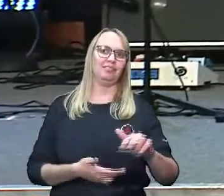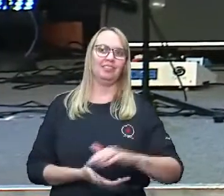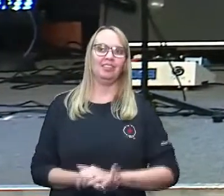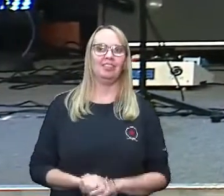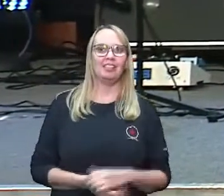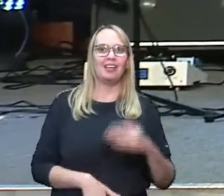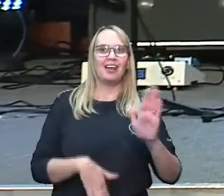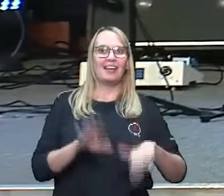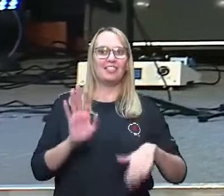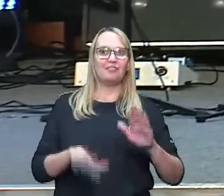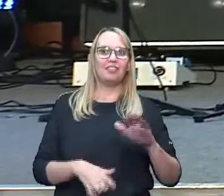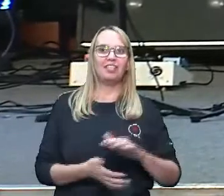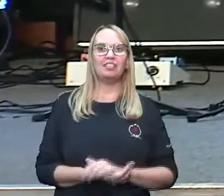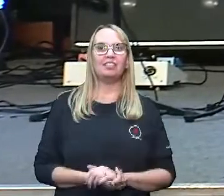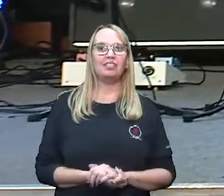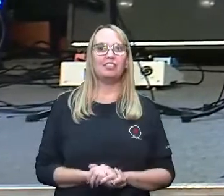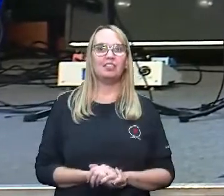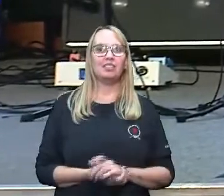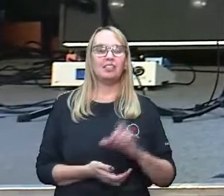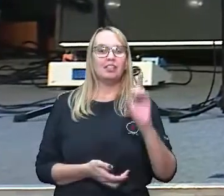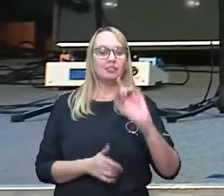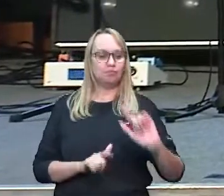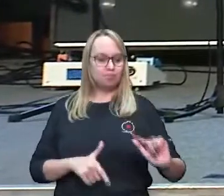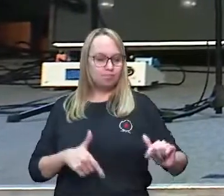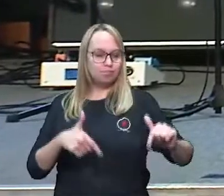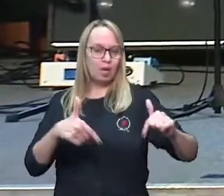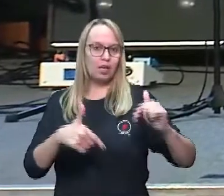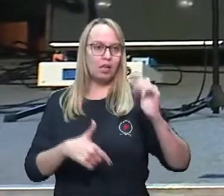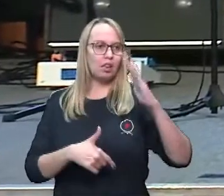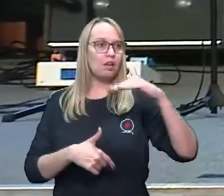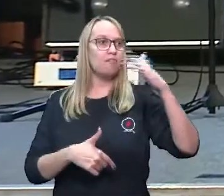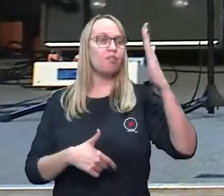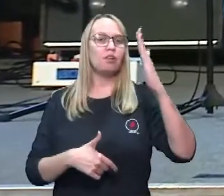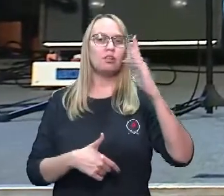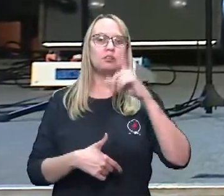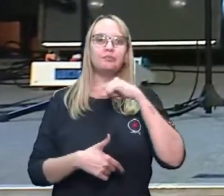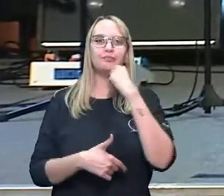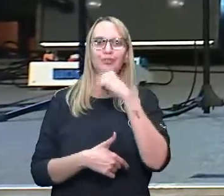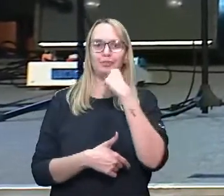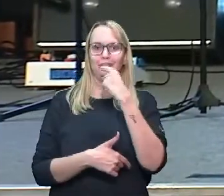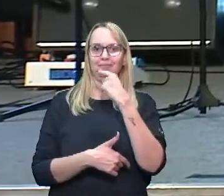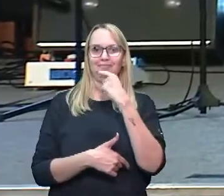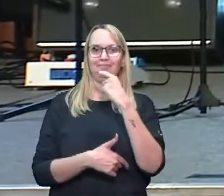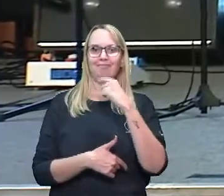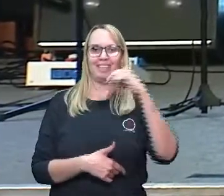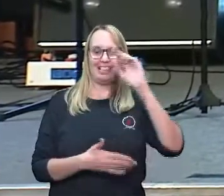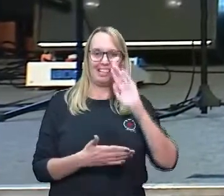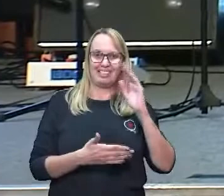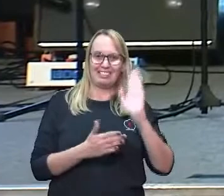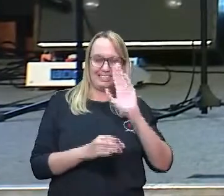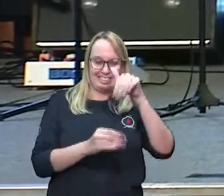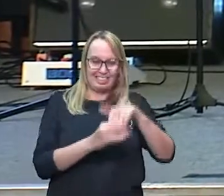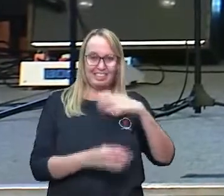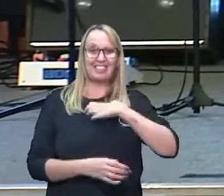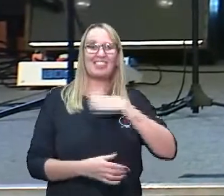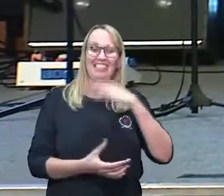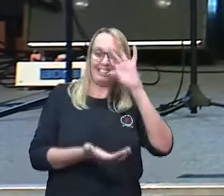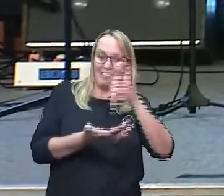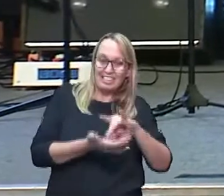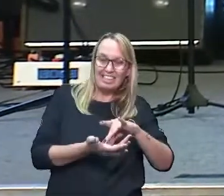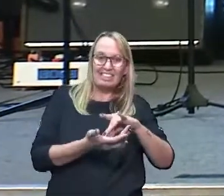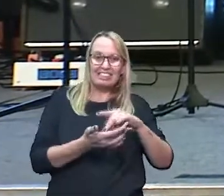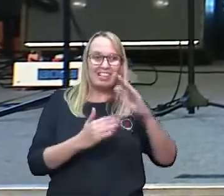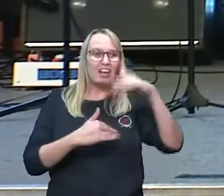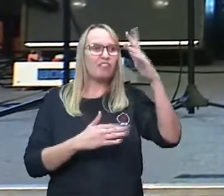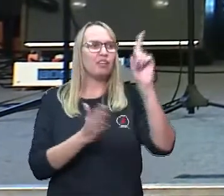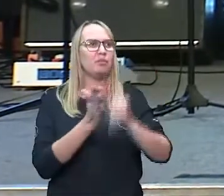Tem hora que a gente é assim, Deus nos ativa aqui, quando chega lá fora a gente duvida. Quando chega lá fora a gente pergunta: e como Deus vai